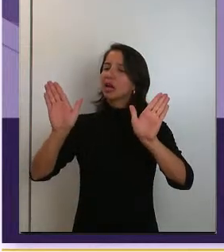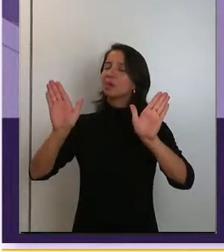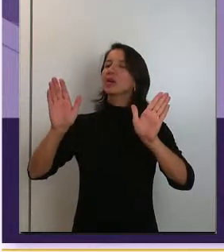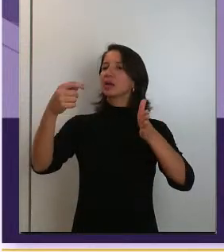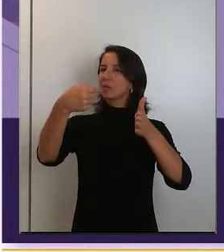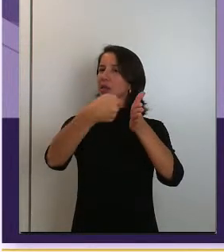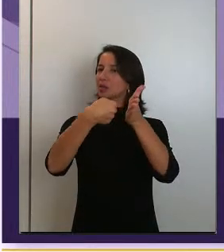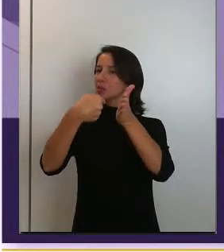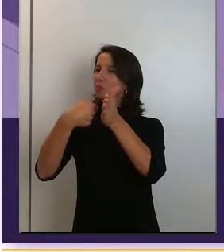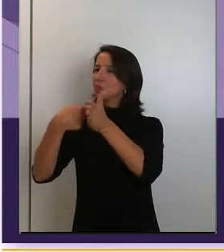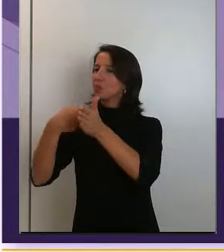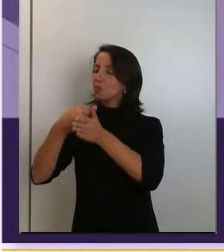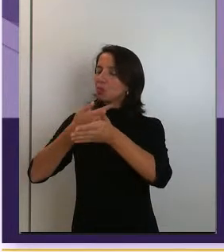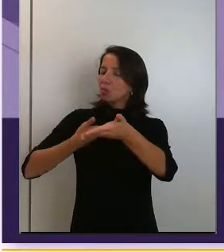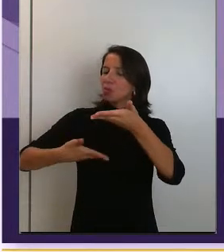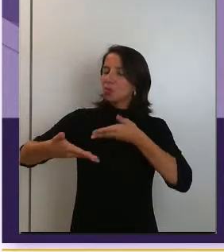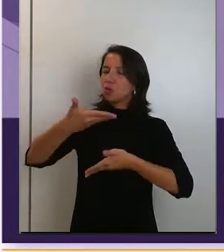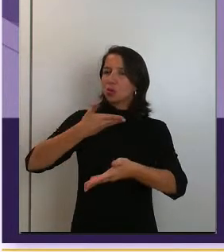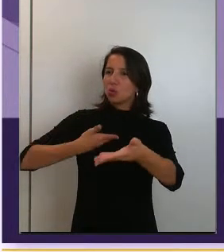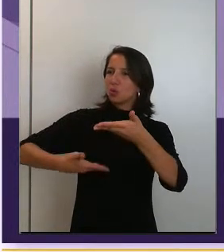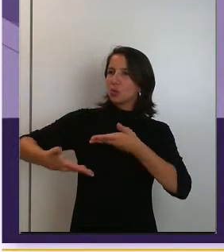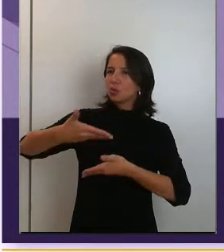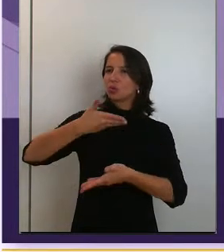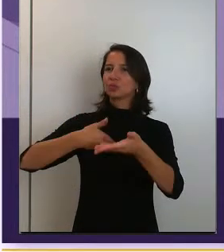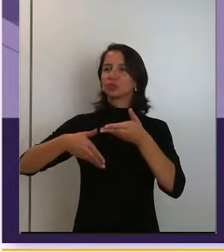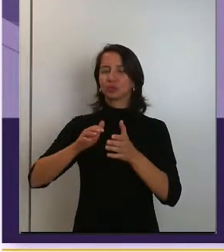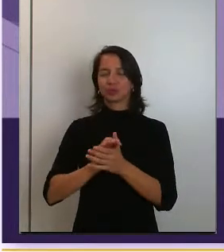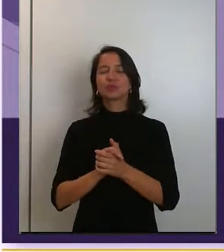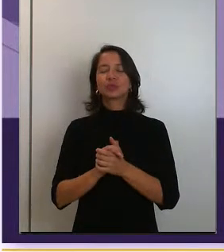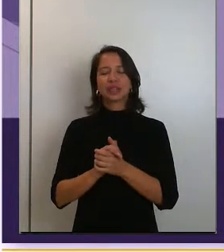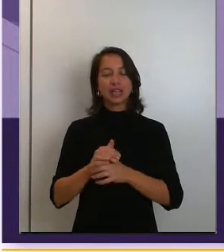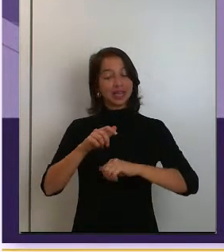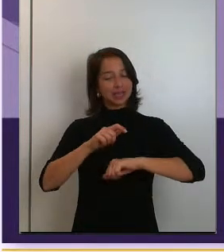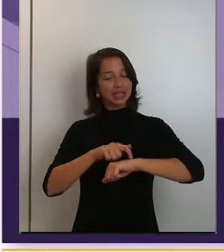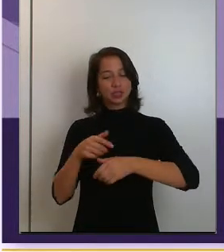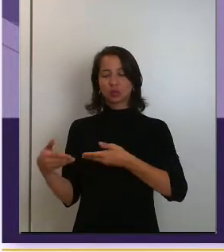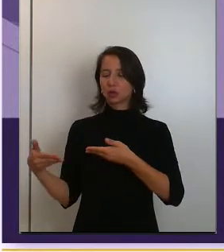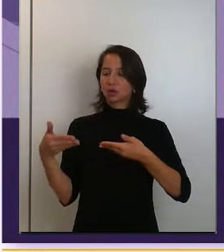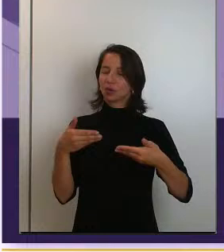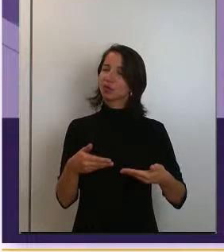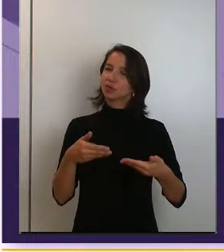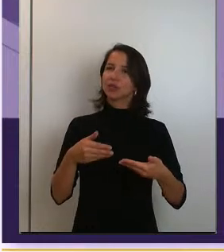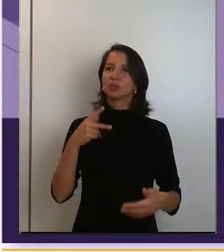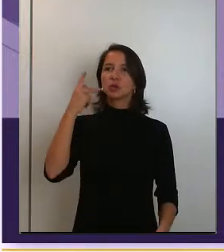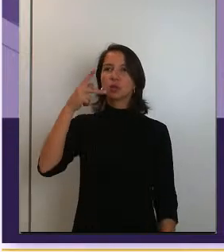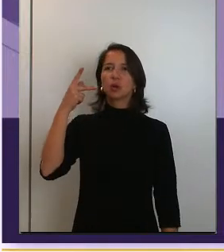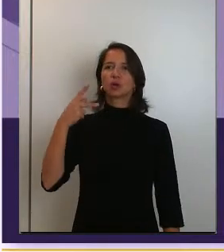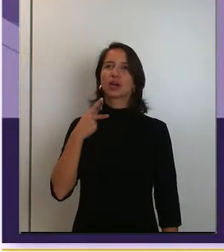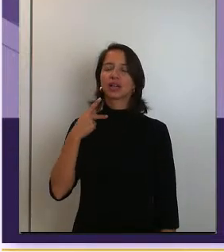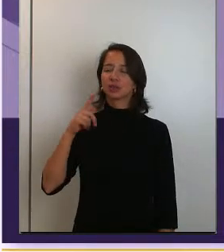momento, para conduzir a mesa, passamos a palavra ao procurador do trabalho, Leonardo Osório Mendonça.